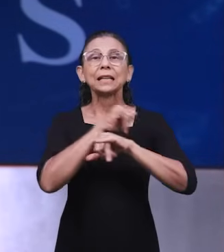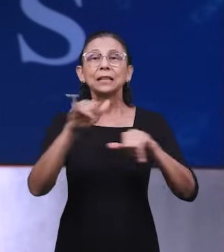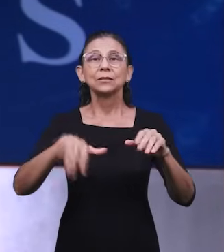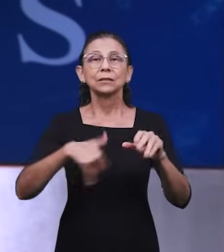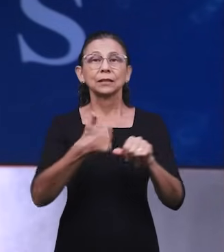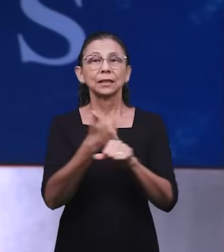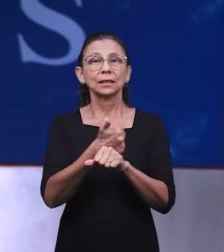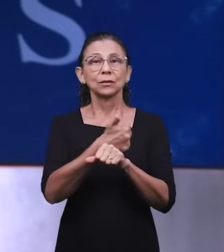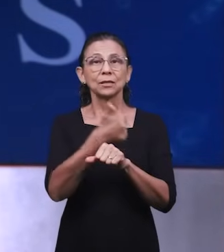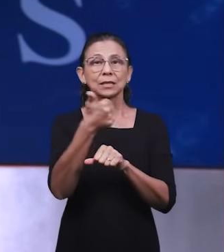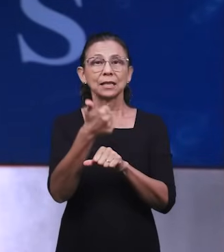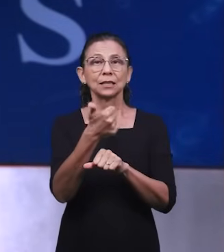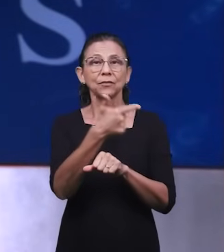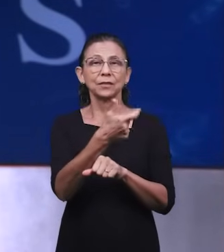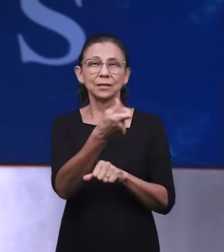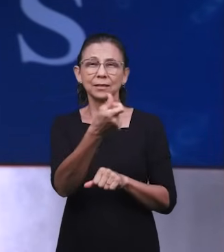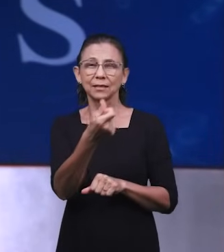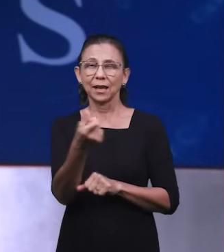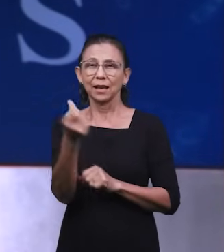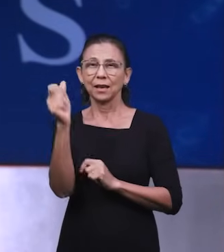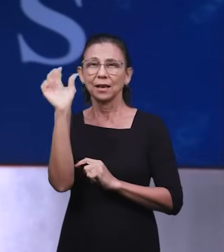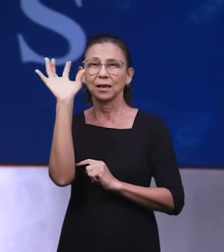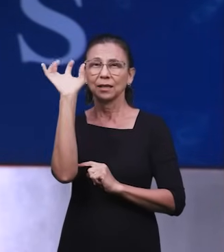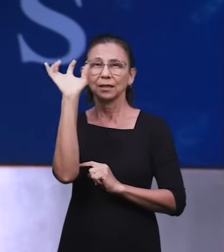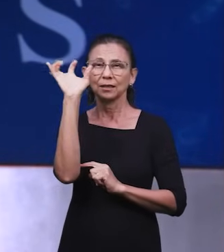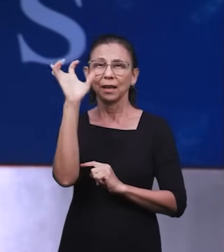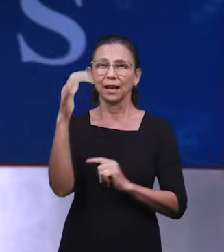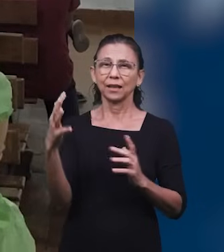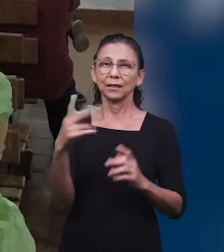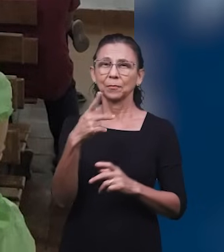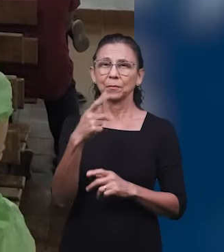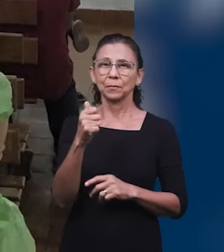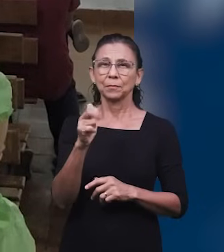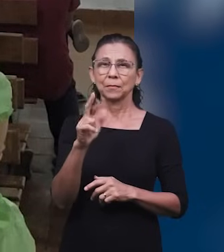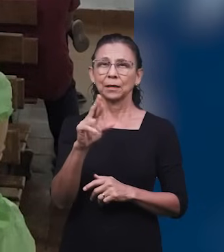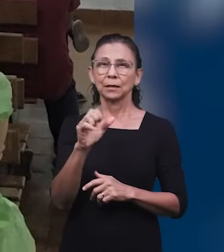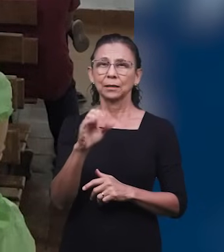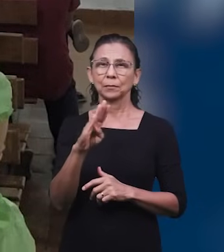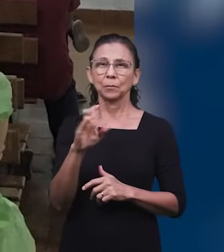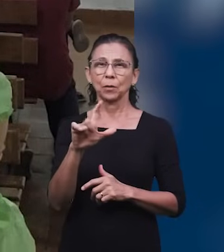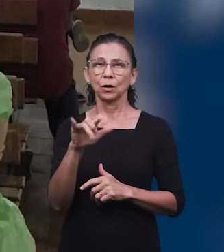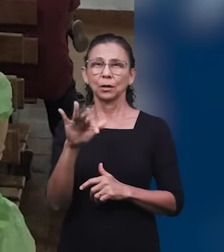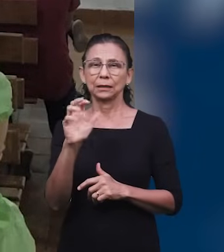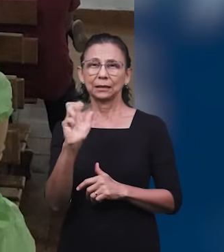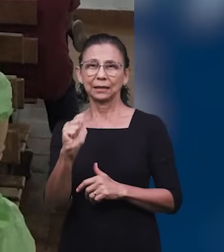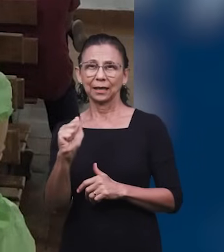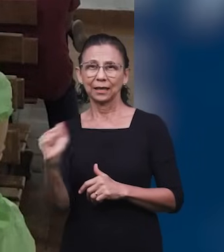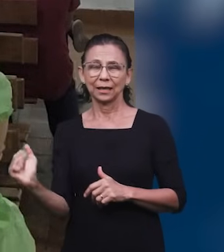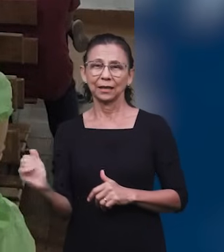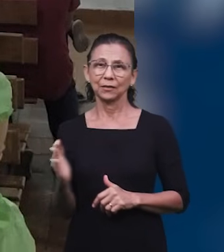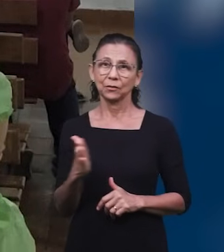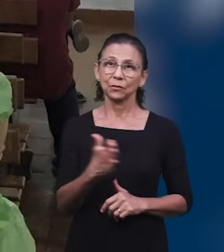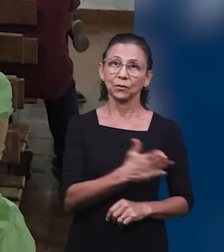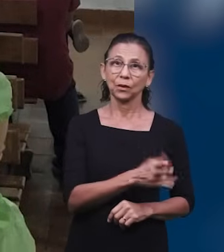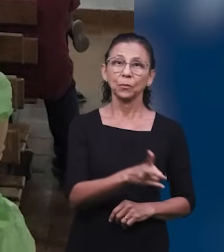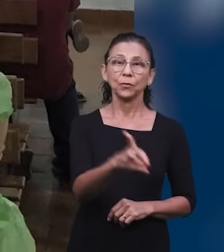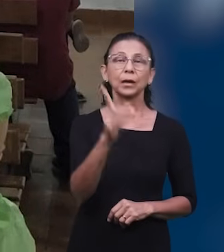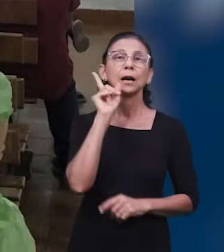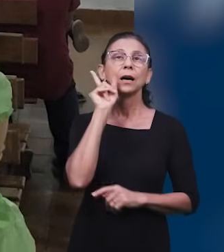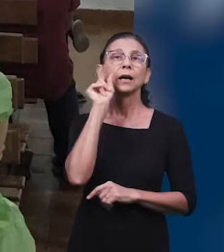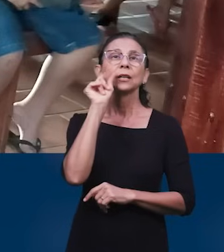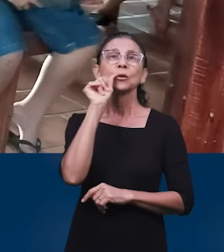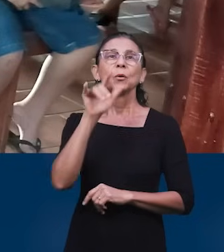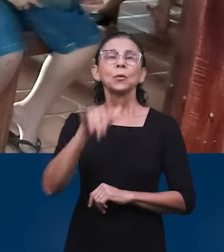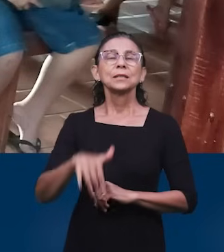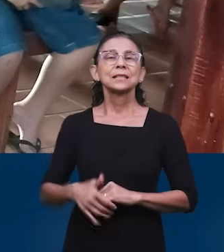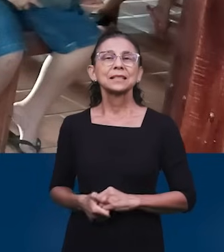canal 126 da nossa Parabólica, pelas nossas plataformas. Agora, evangelização da Igreja de Palmeira dos Índios,